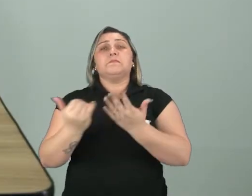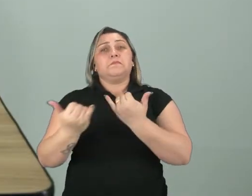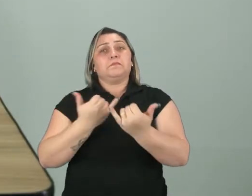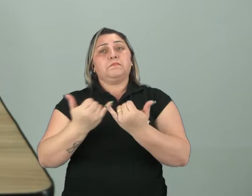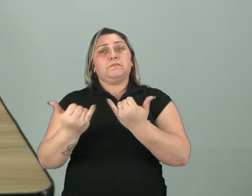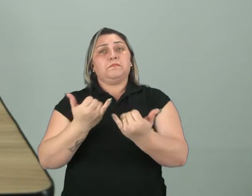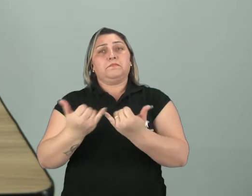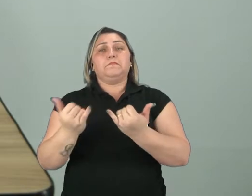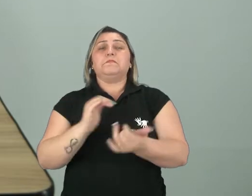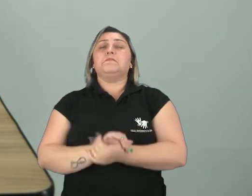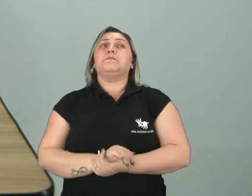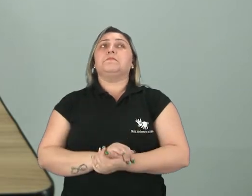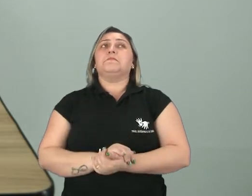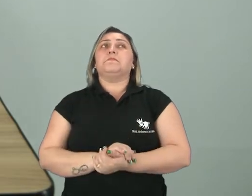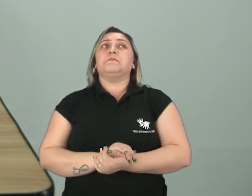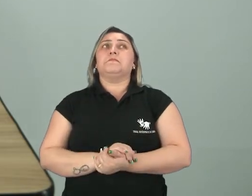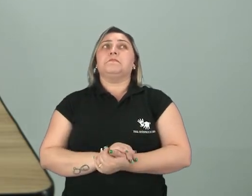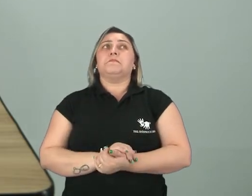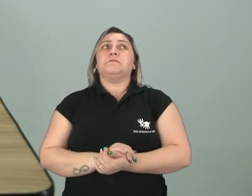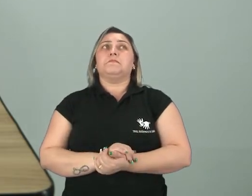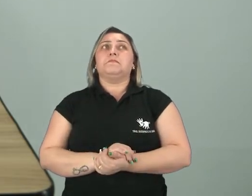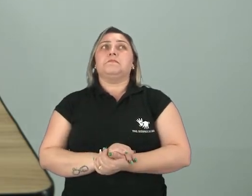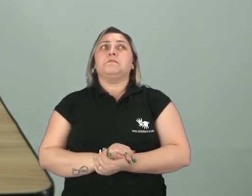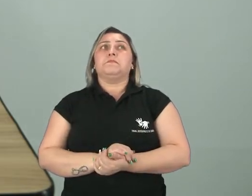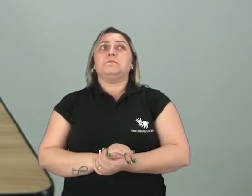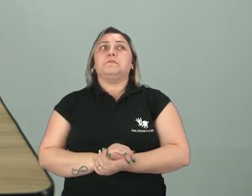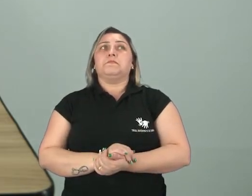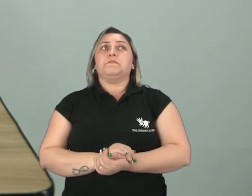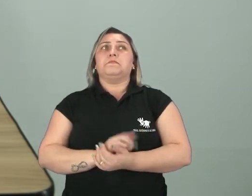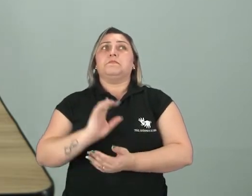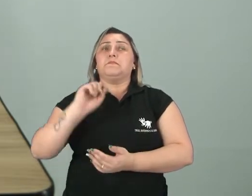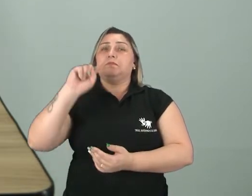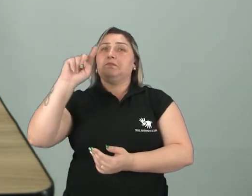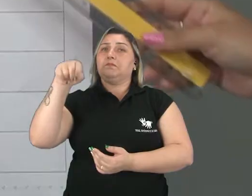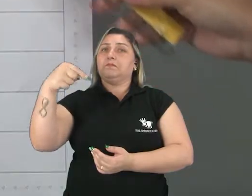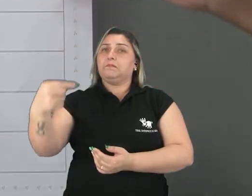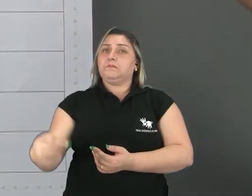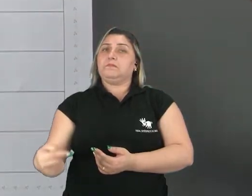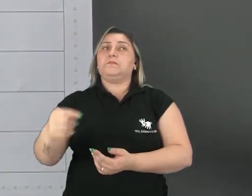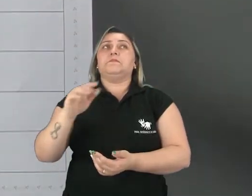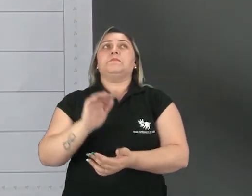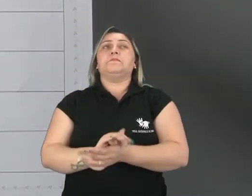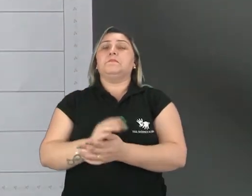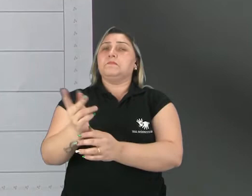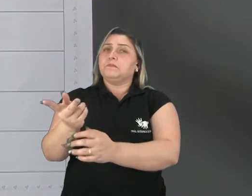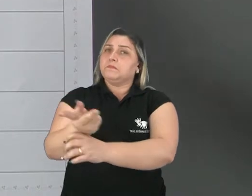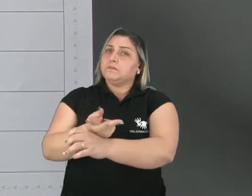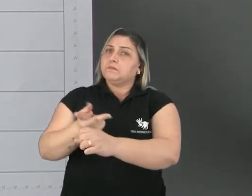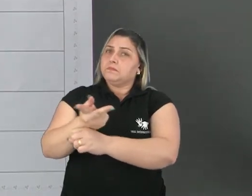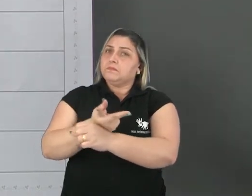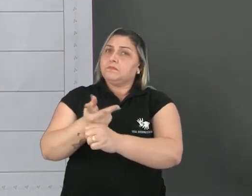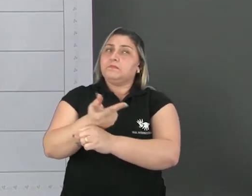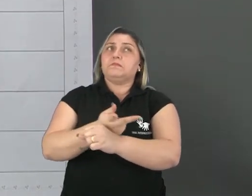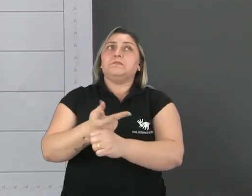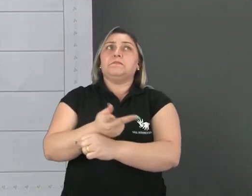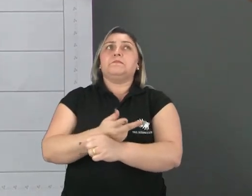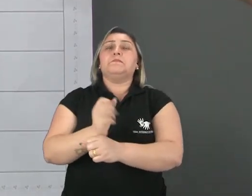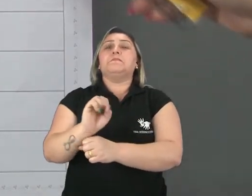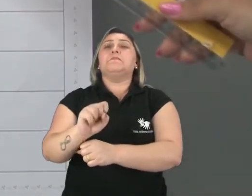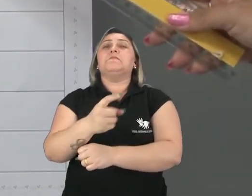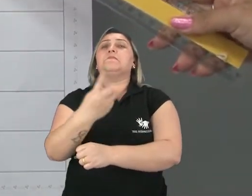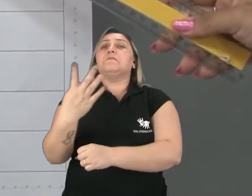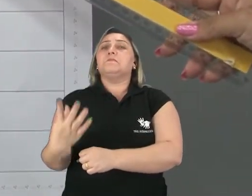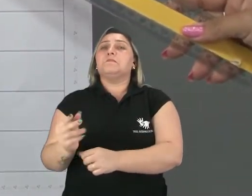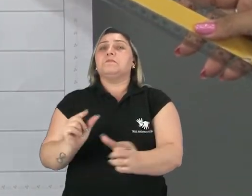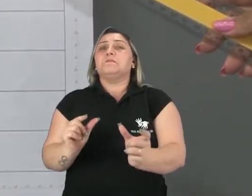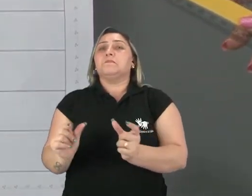iniciais semelhantes e vamos colocá-las aqui depois vamos procurar aqui na nossa lista